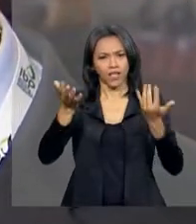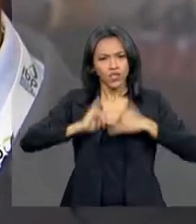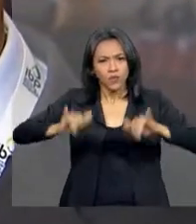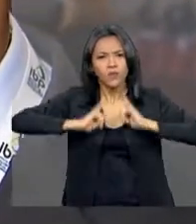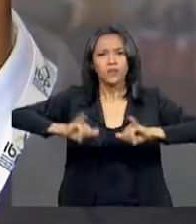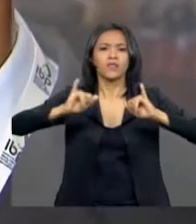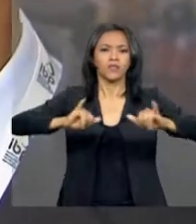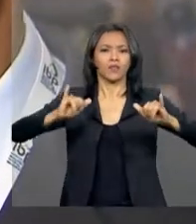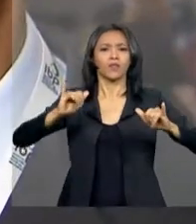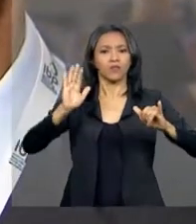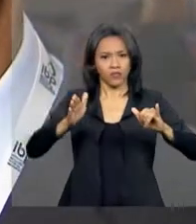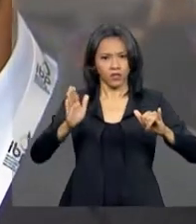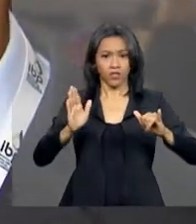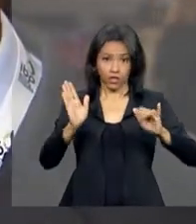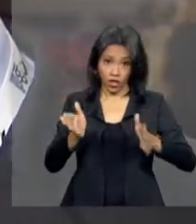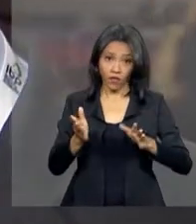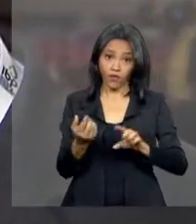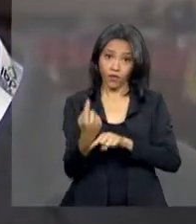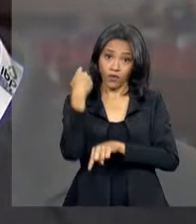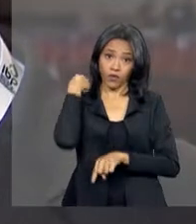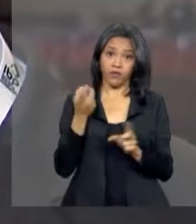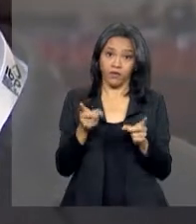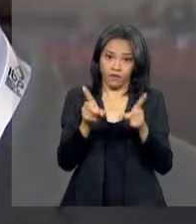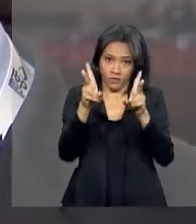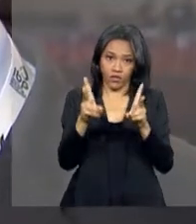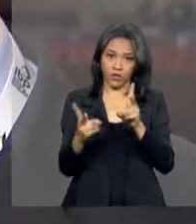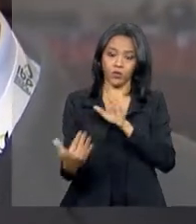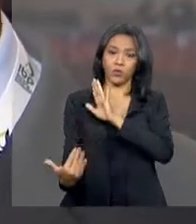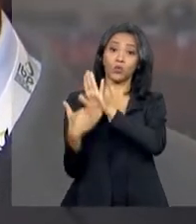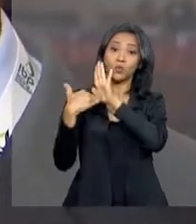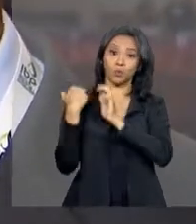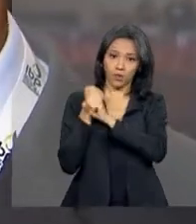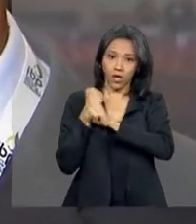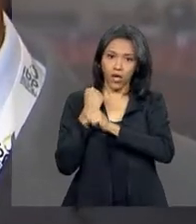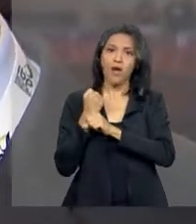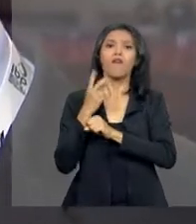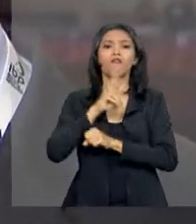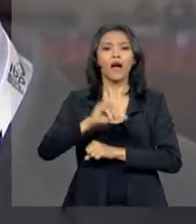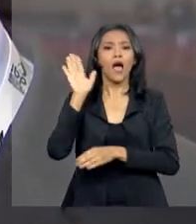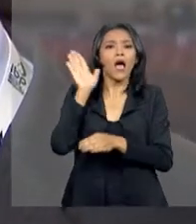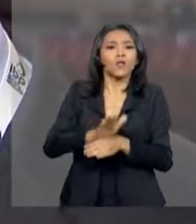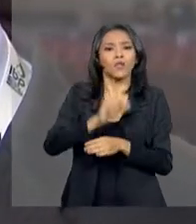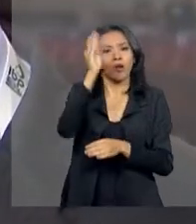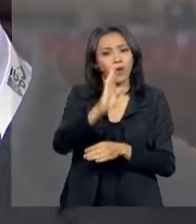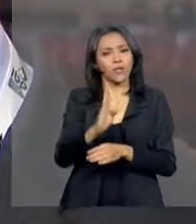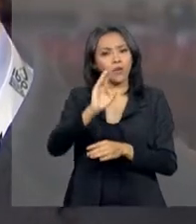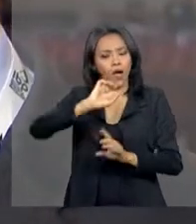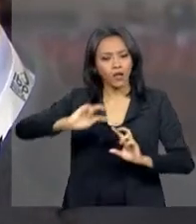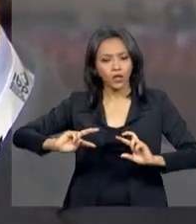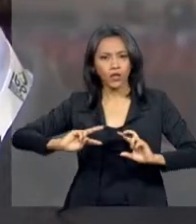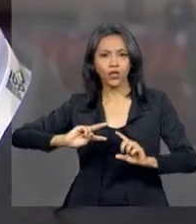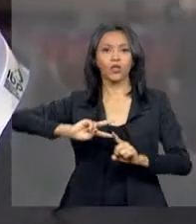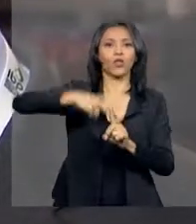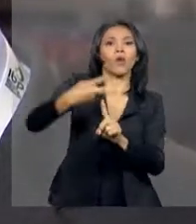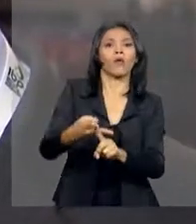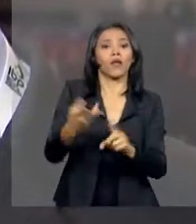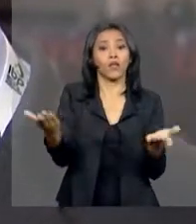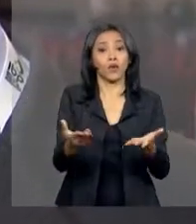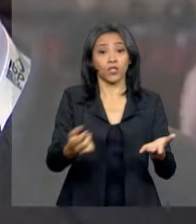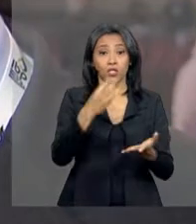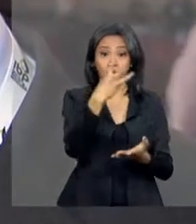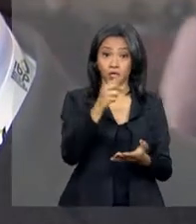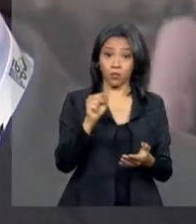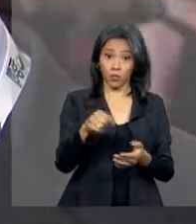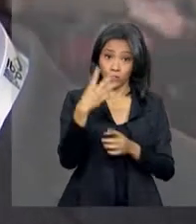leilões que foram efetuados nos últimos anos vai ajudar o brasil a dobrar sua produção diária de petróleo que hoje está em 3.2 milhões